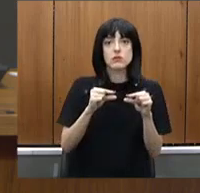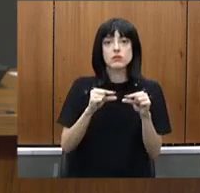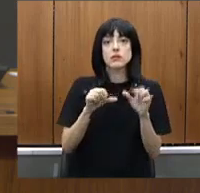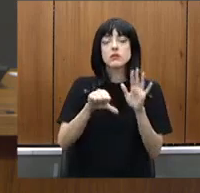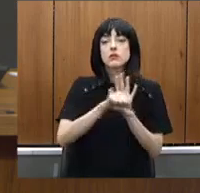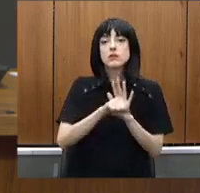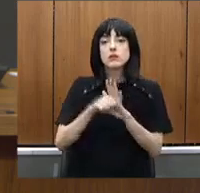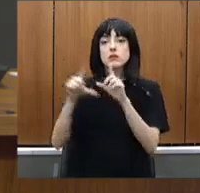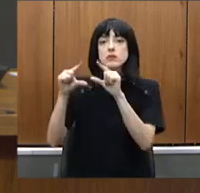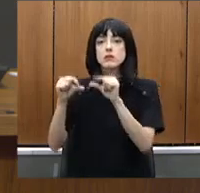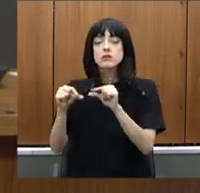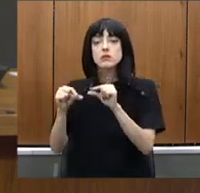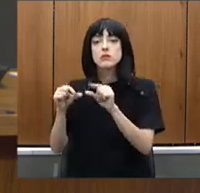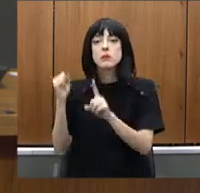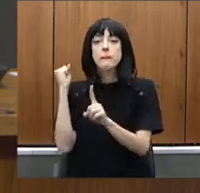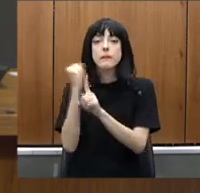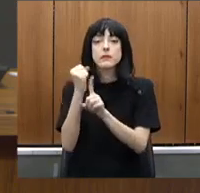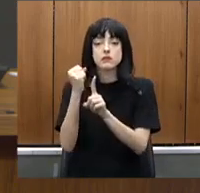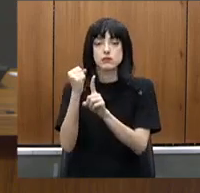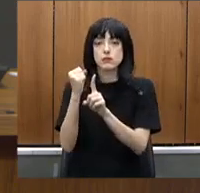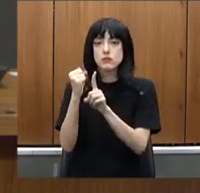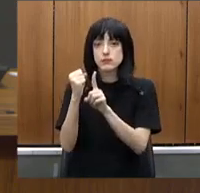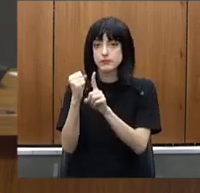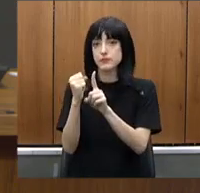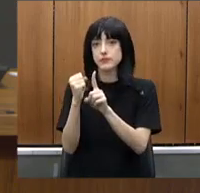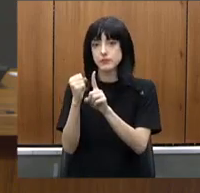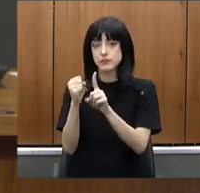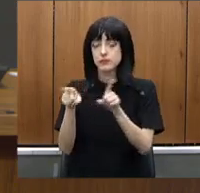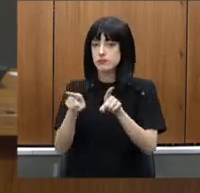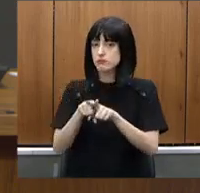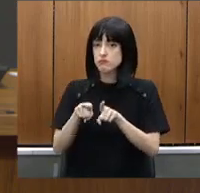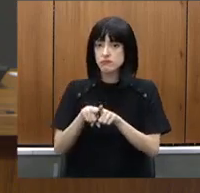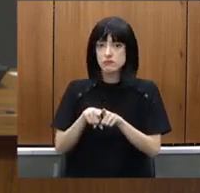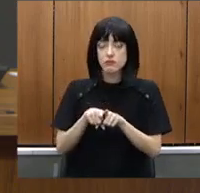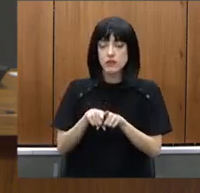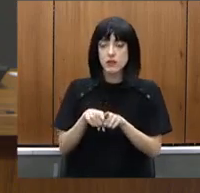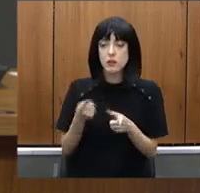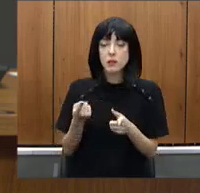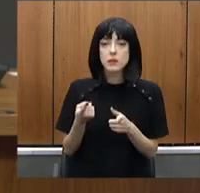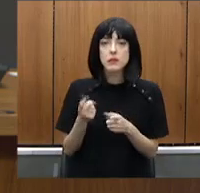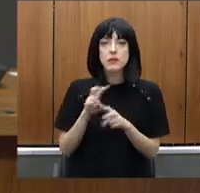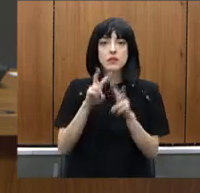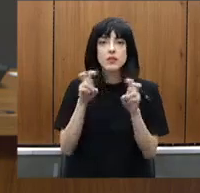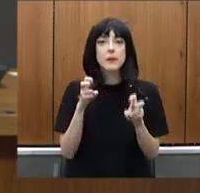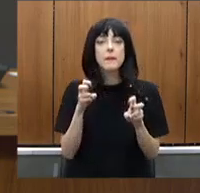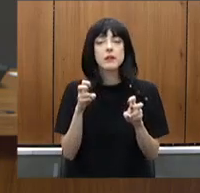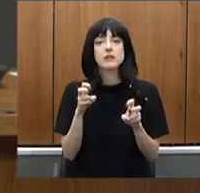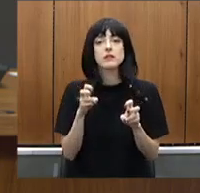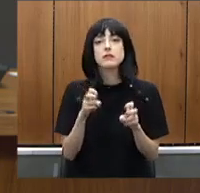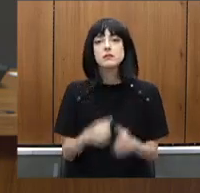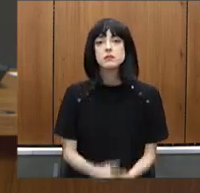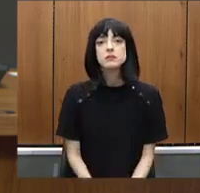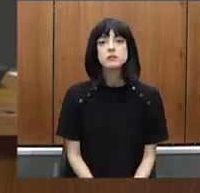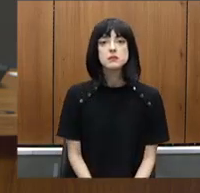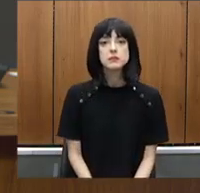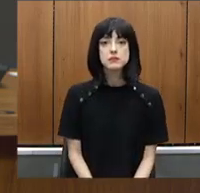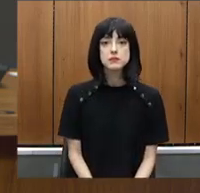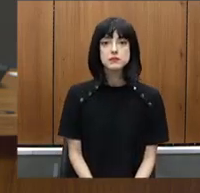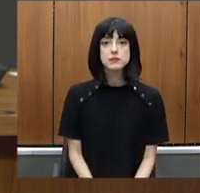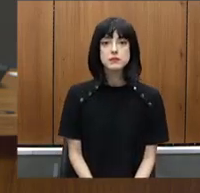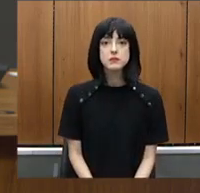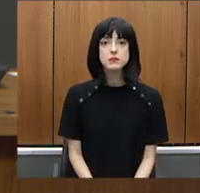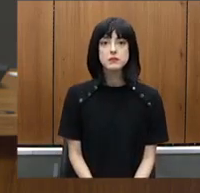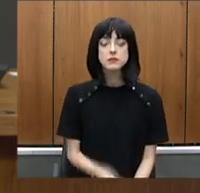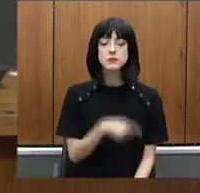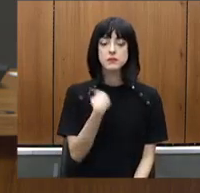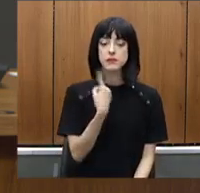domicídio de todas esse essa questão operacional nós temos investido muito na questão social